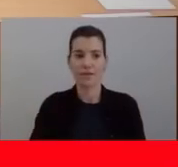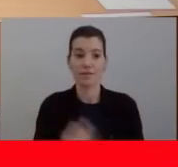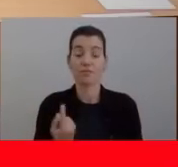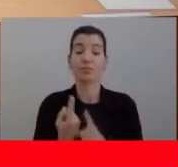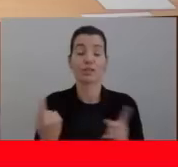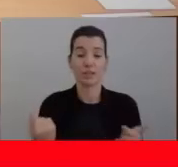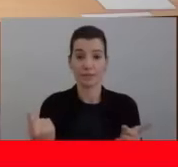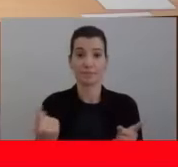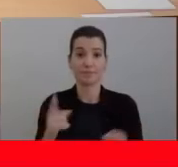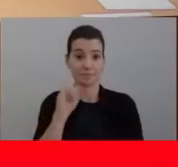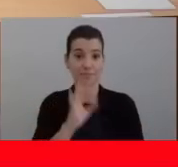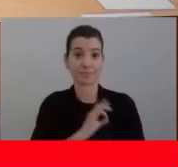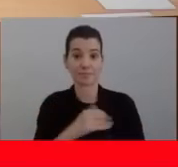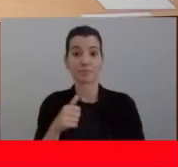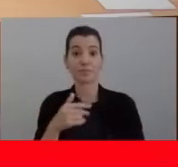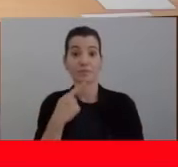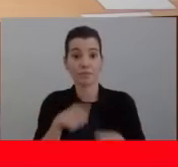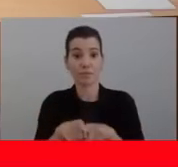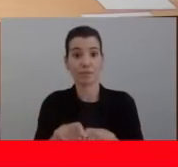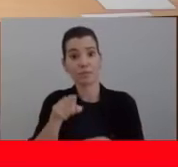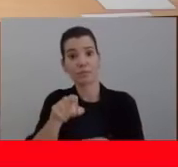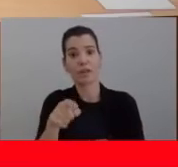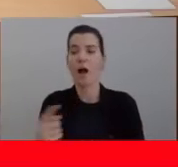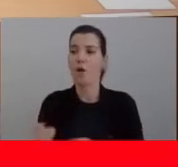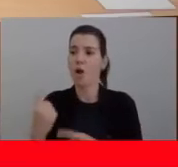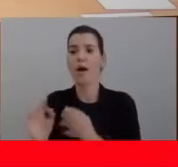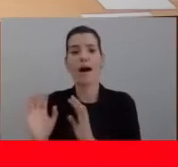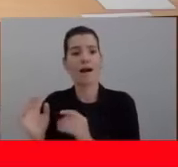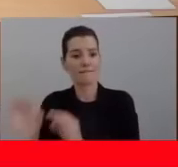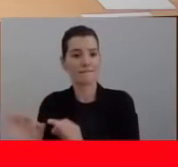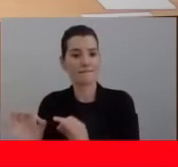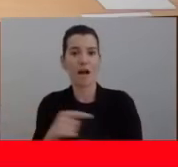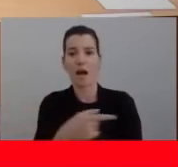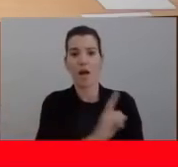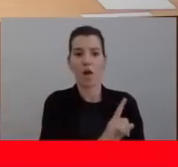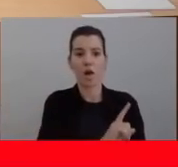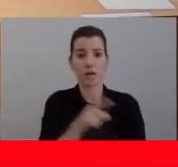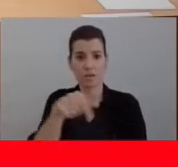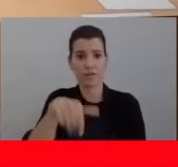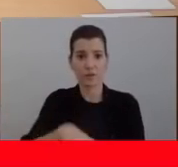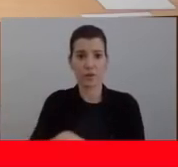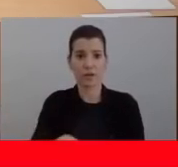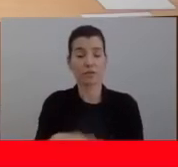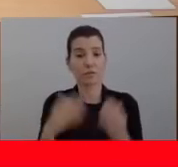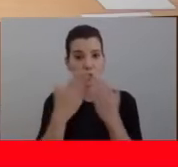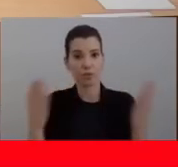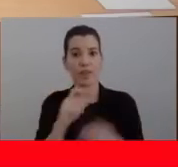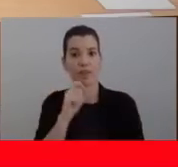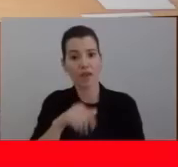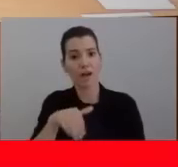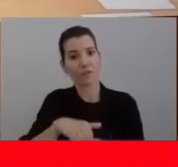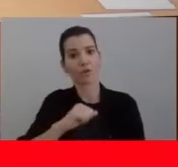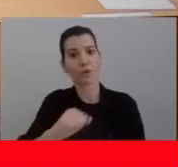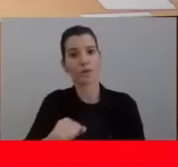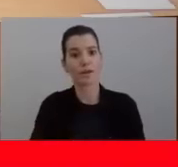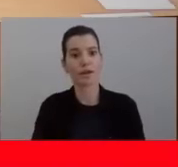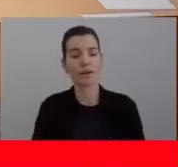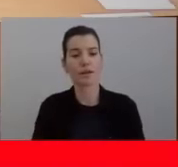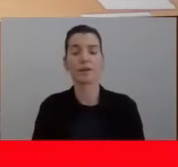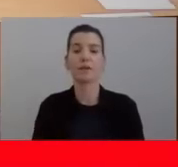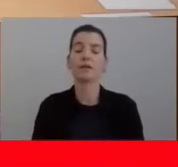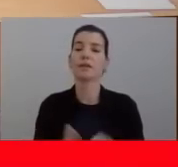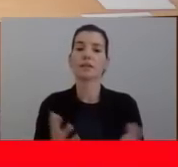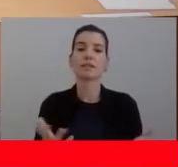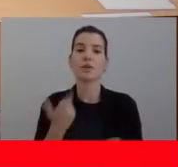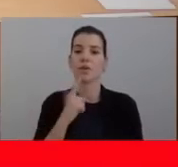esse deputado é que está a ser descriminar está a voltar e a Democracia permite que voto contra portanto não pode